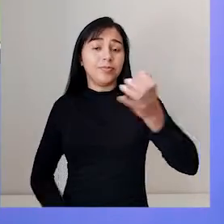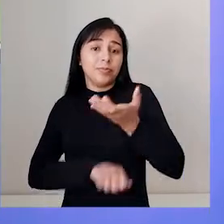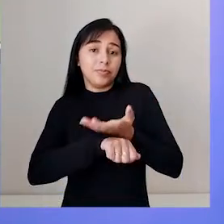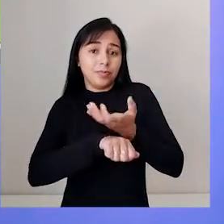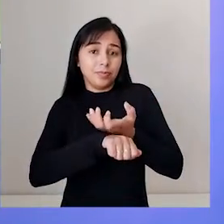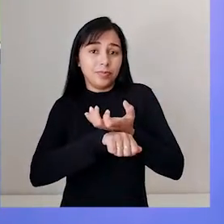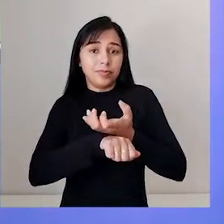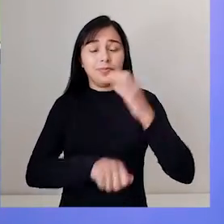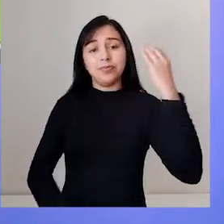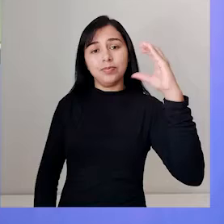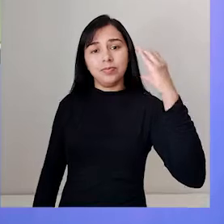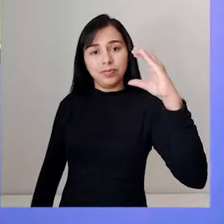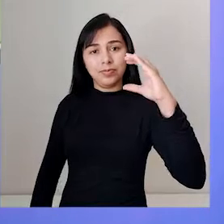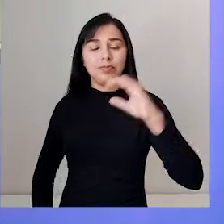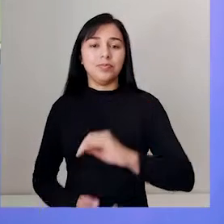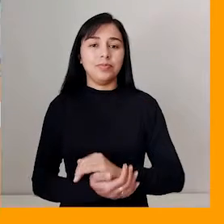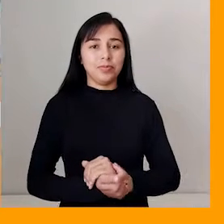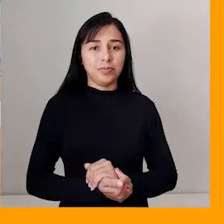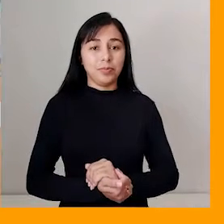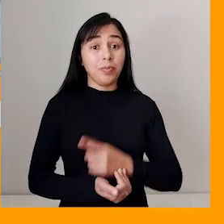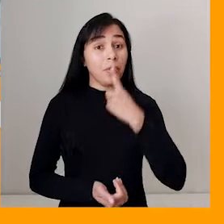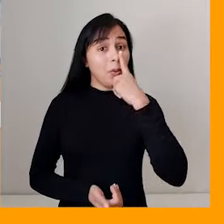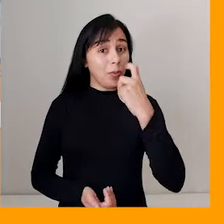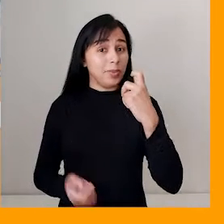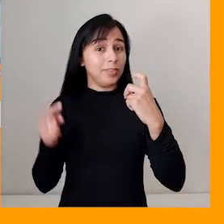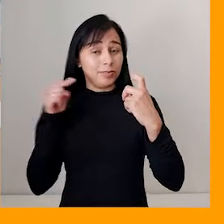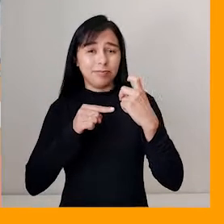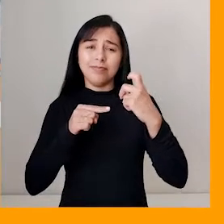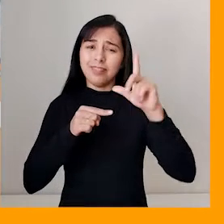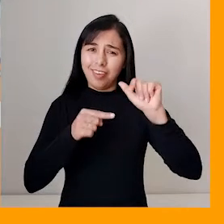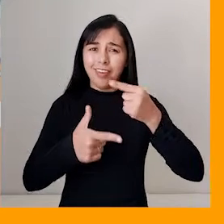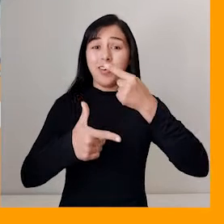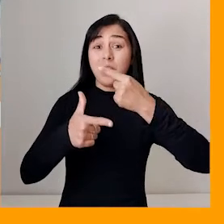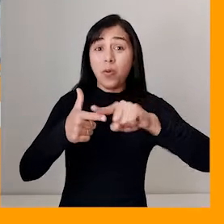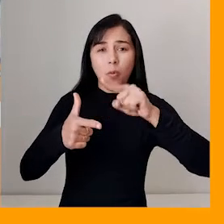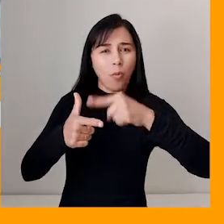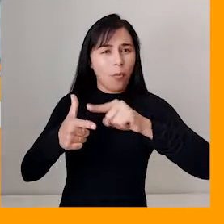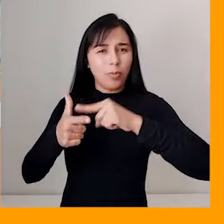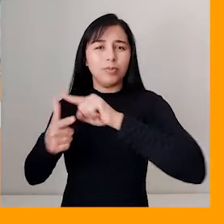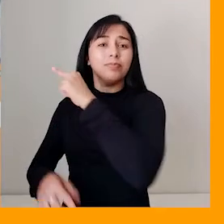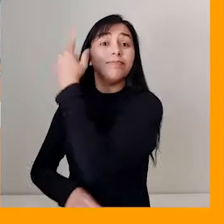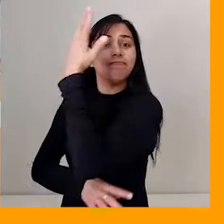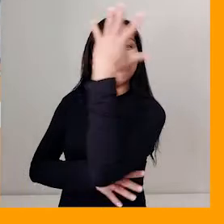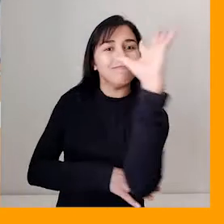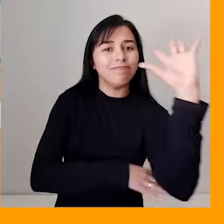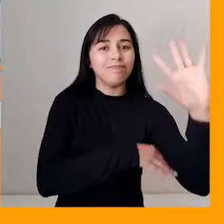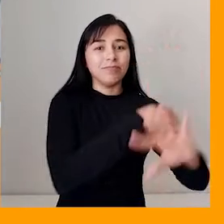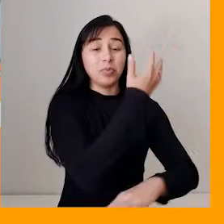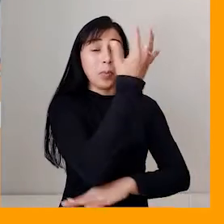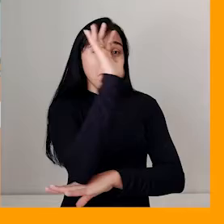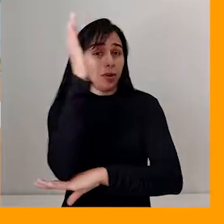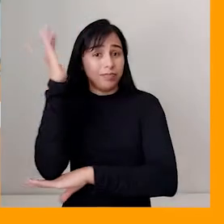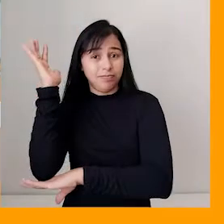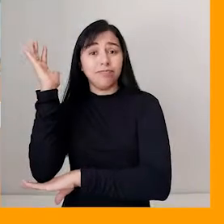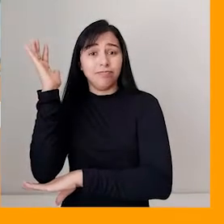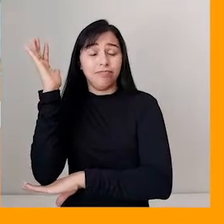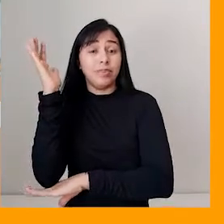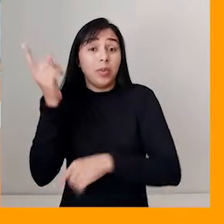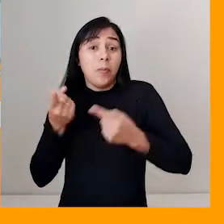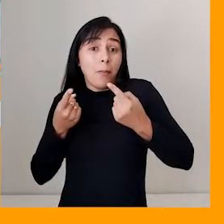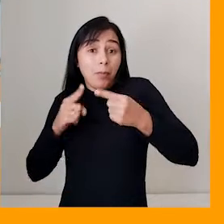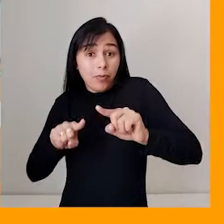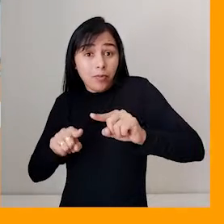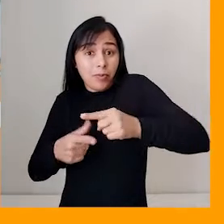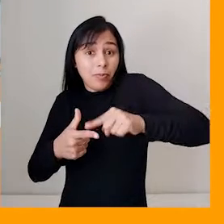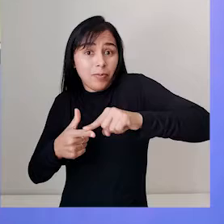Naturais. O lixo, pessoal, é um grande problema ambiental, um problema para o